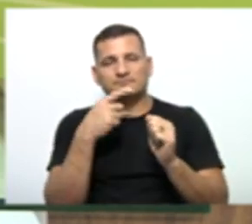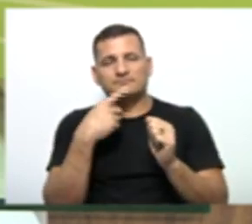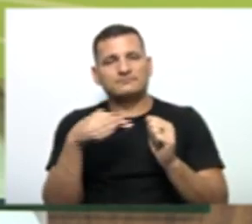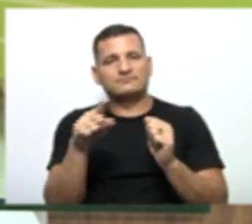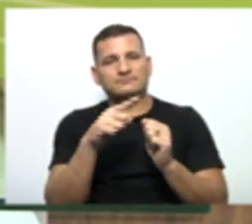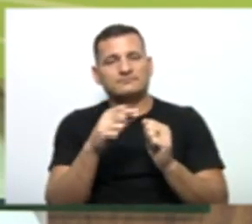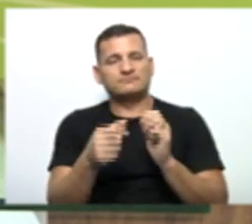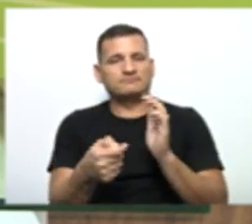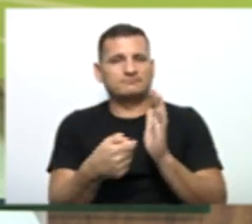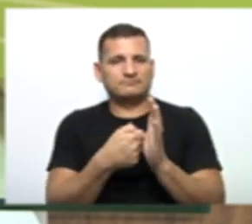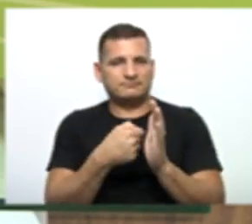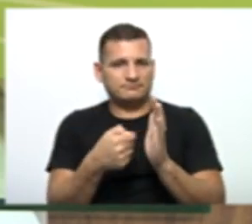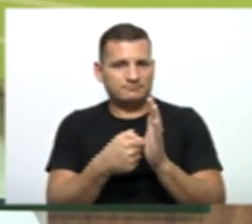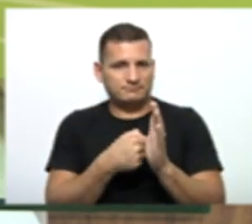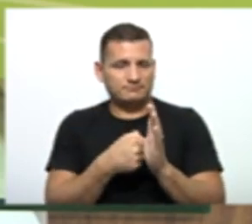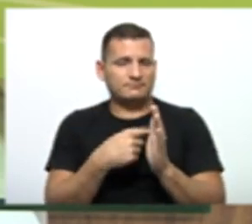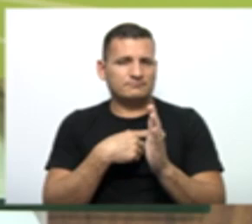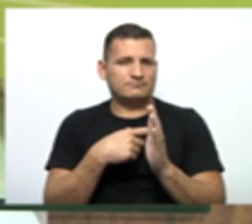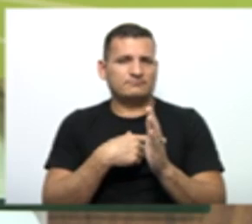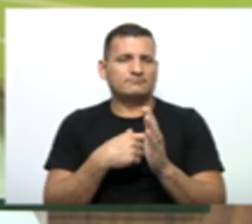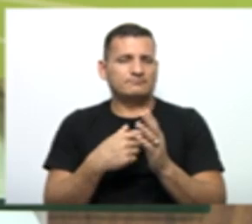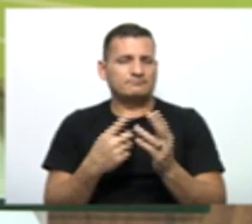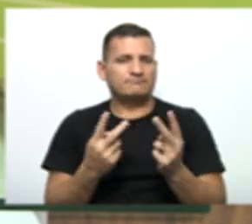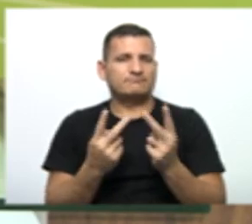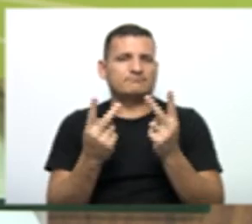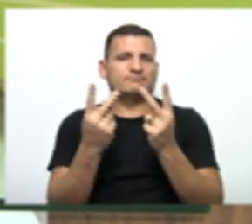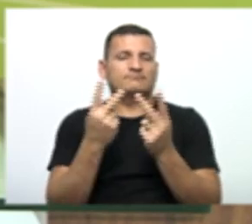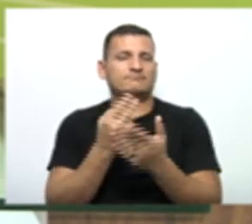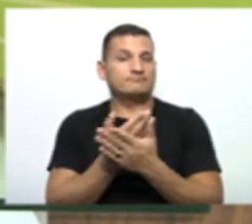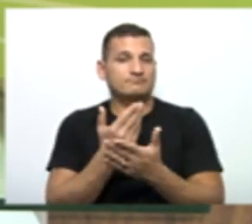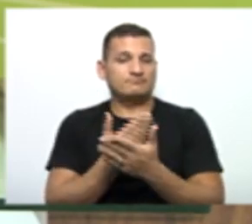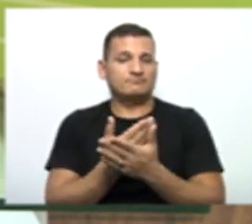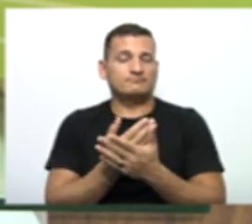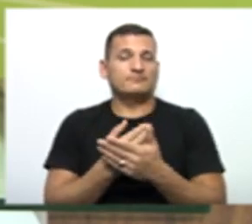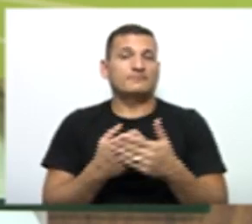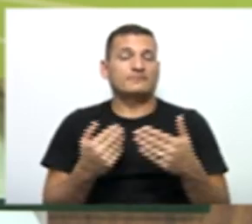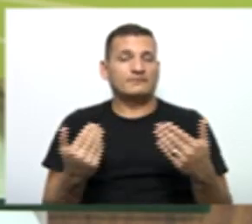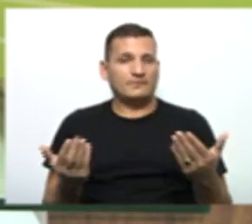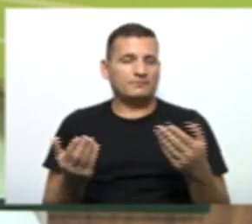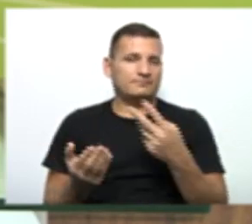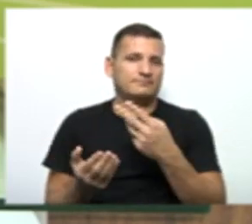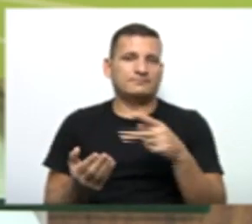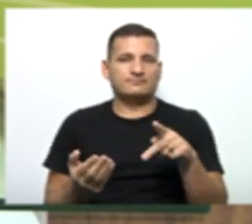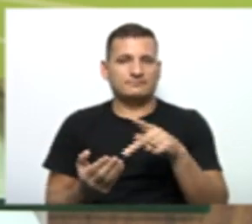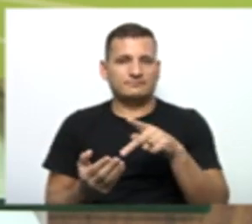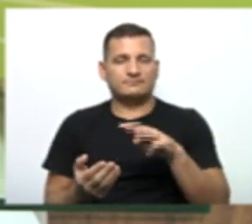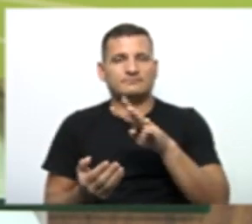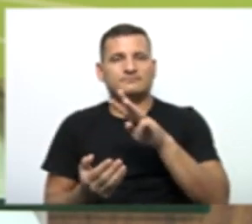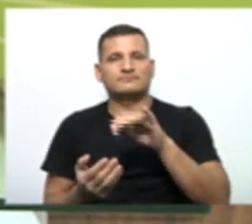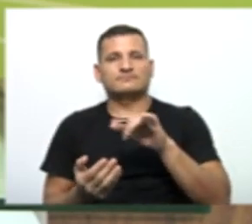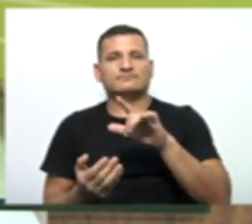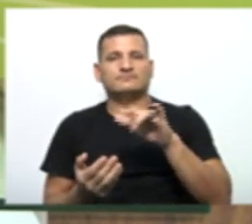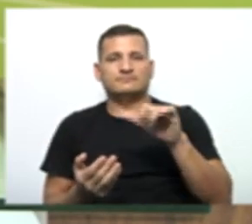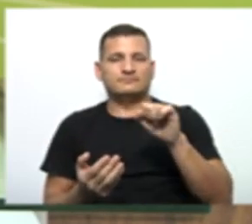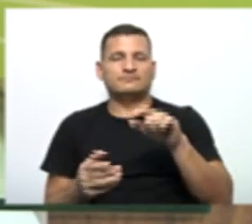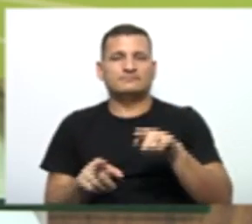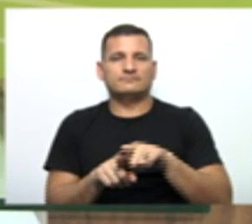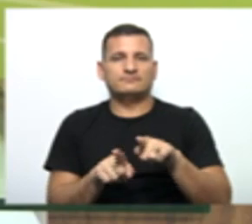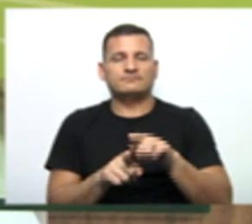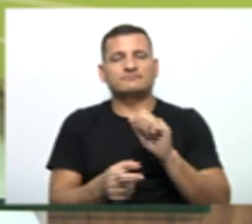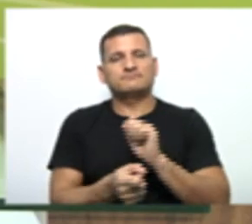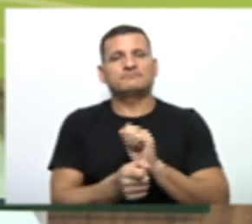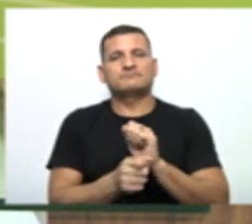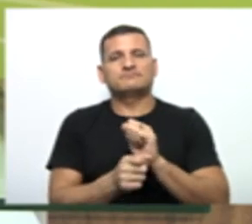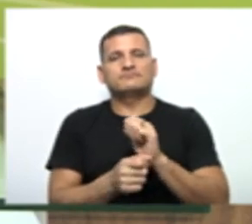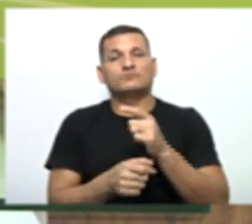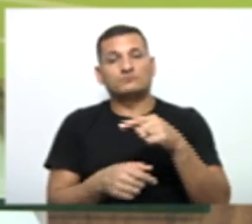vocês, que sempre enriquecem a aula. O professor Willis, tenho certeza, está aguardando ansioso o feedback de vocês para saber como